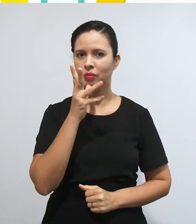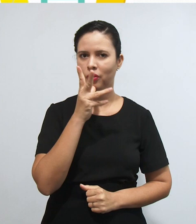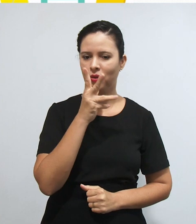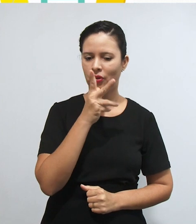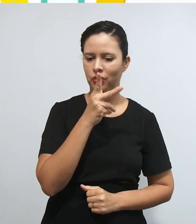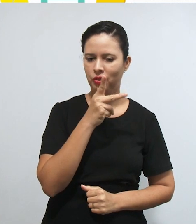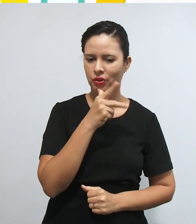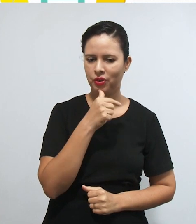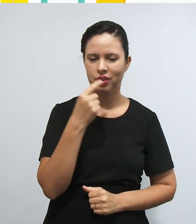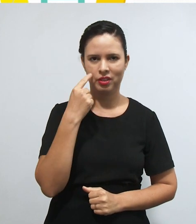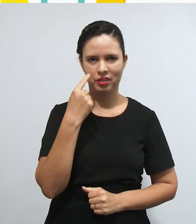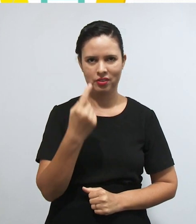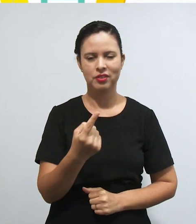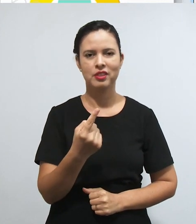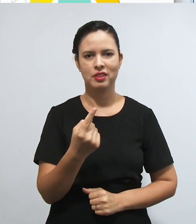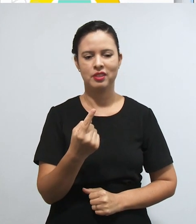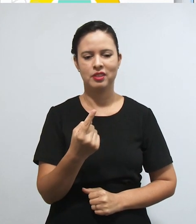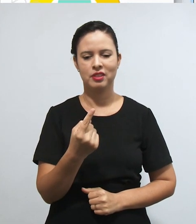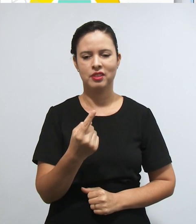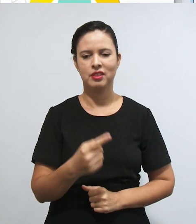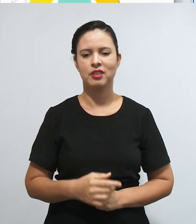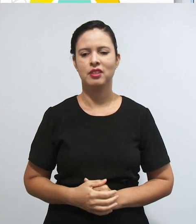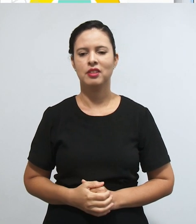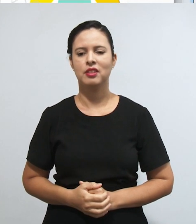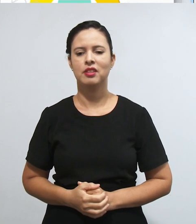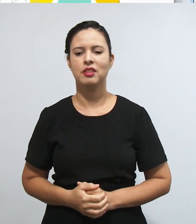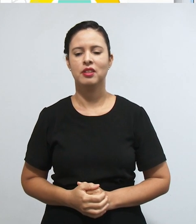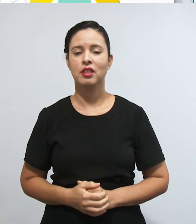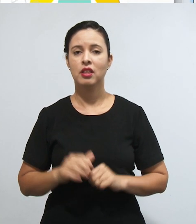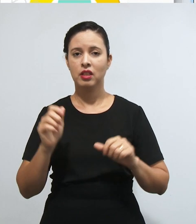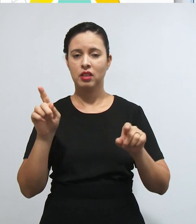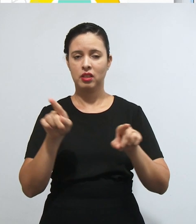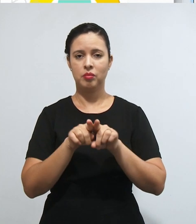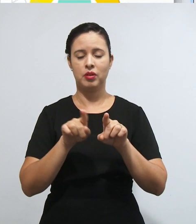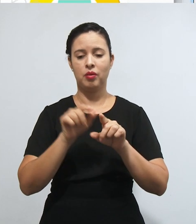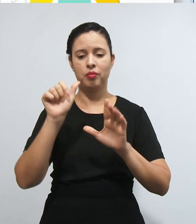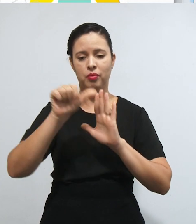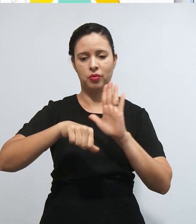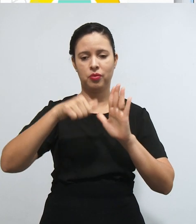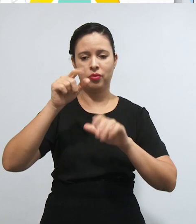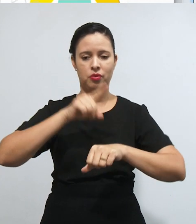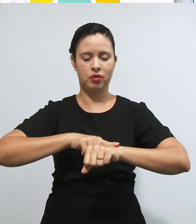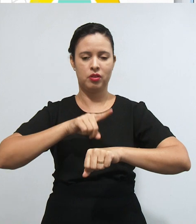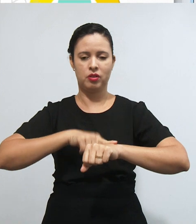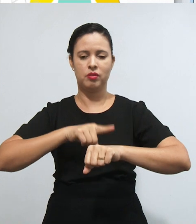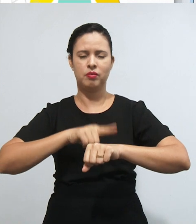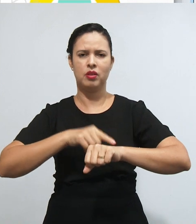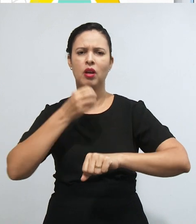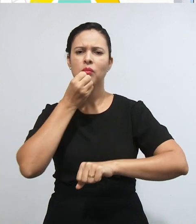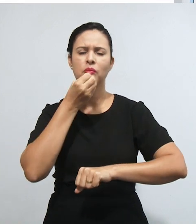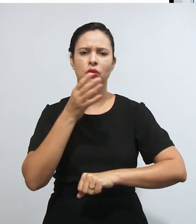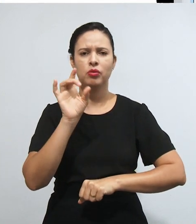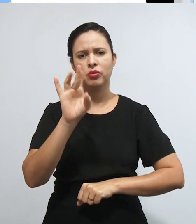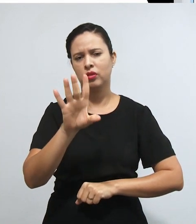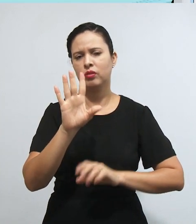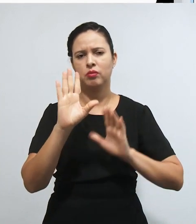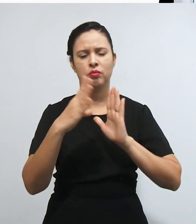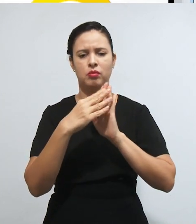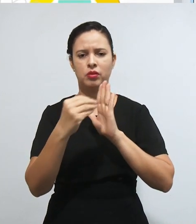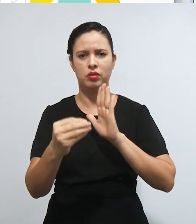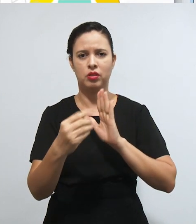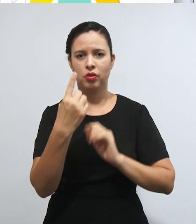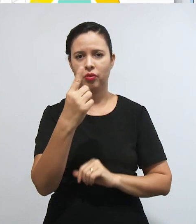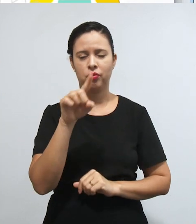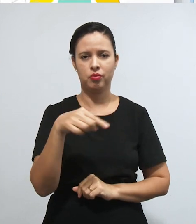né? Tá. Então, aqui você muda o tempo dele, né? Normalmente é bom deixar o padrão que já vem, que é